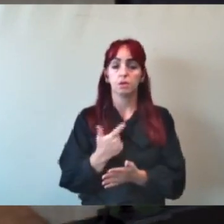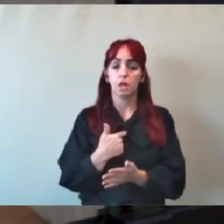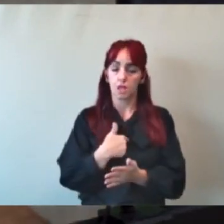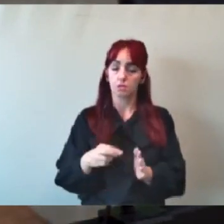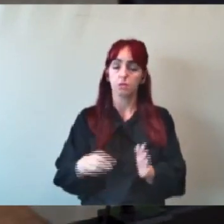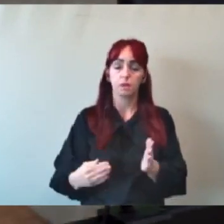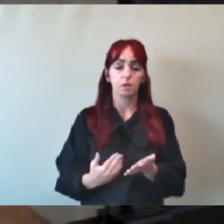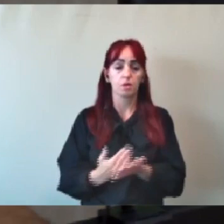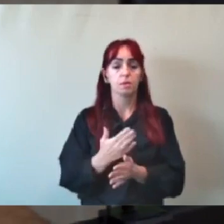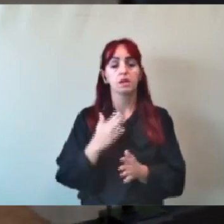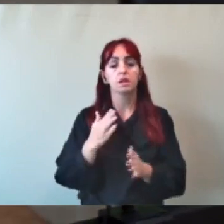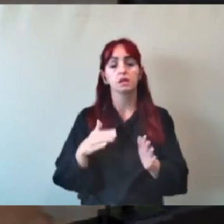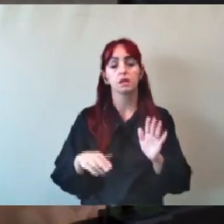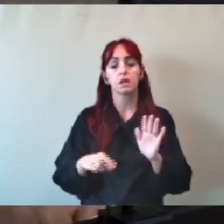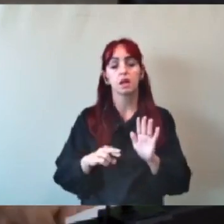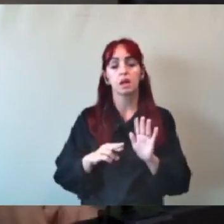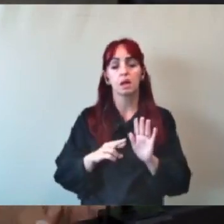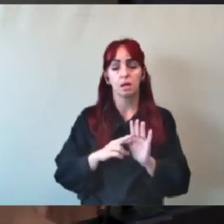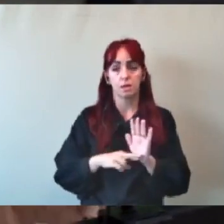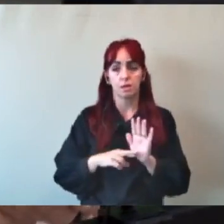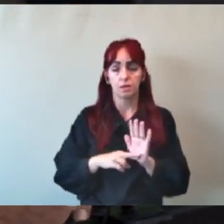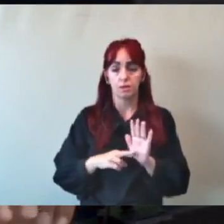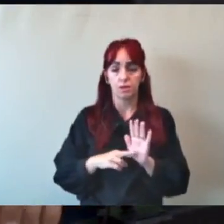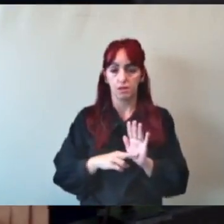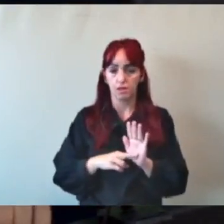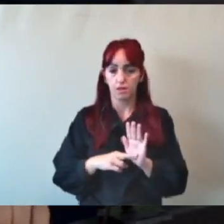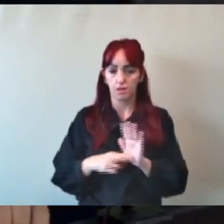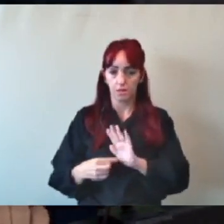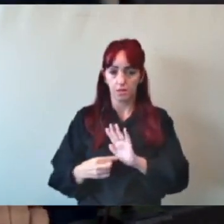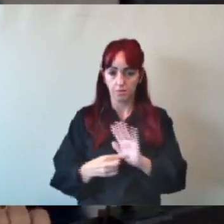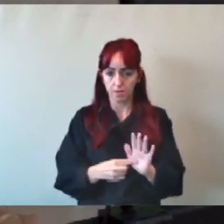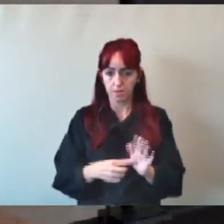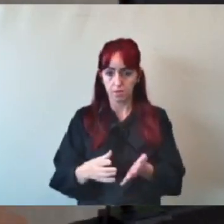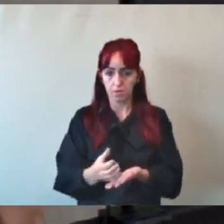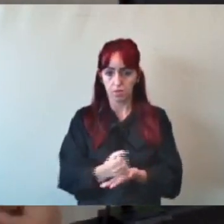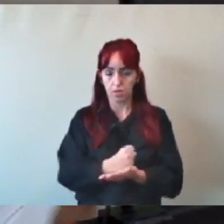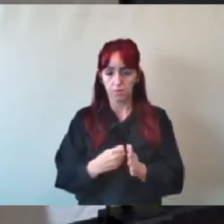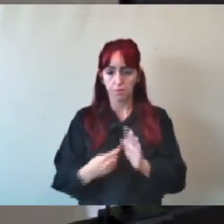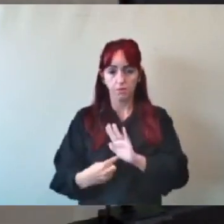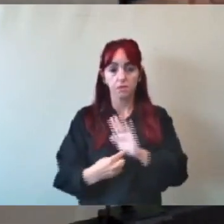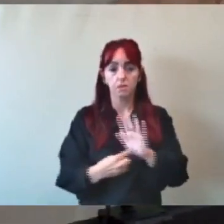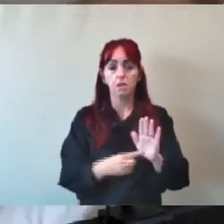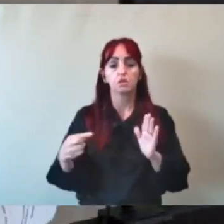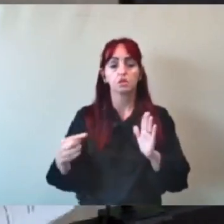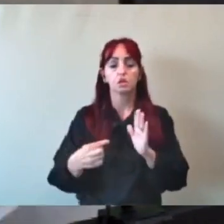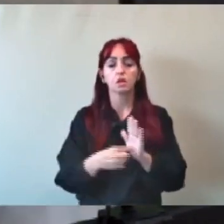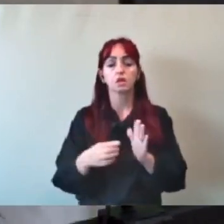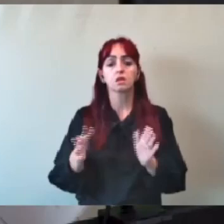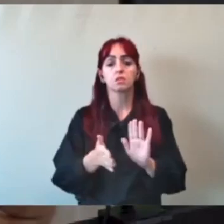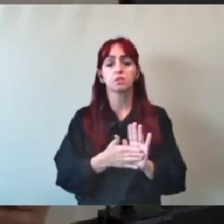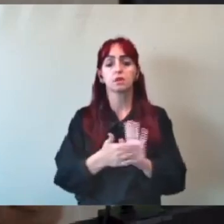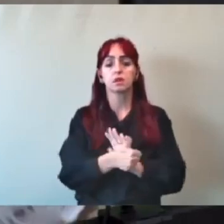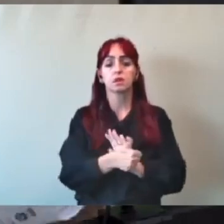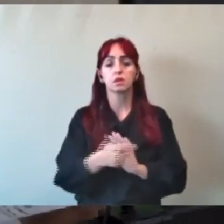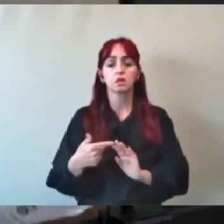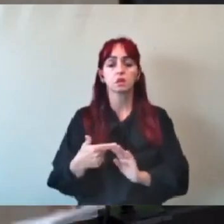aprovado o parecer pelo acolhimento com a apresentação de indicação para a proposição 13 de 2017.